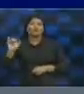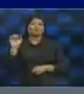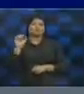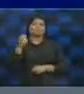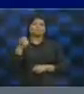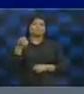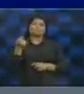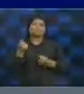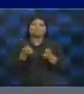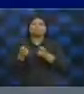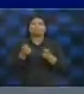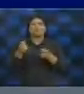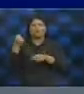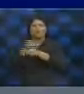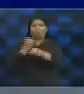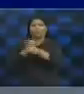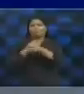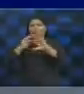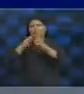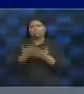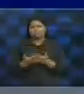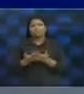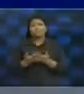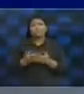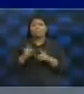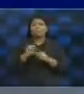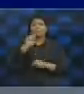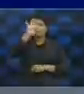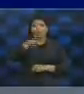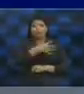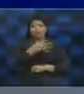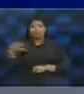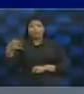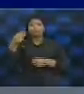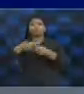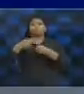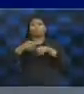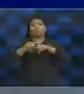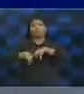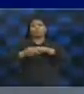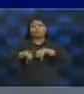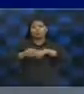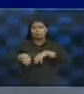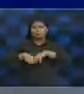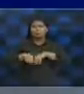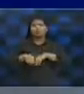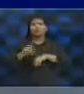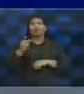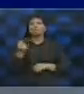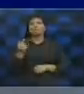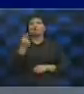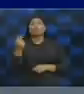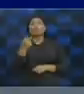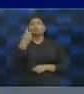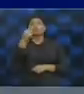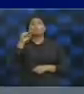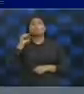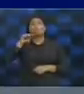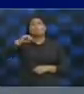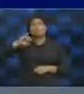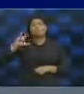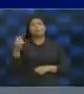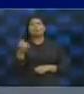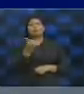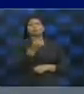creche, determinado pelo Plano Municipal de Educação, é de 2 milhões e 600 mil reais por mês.